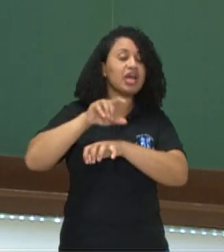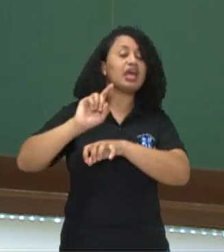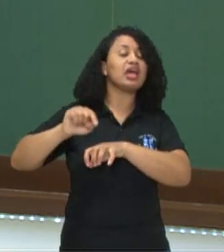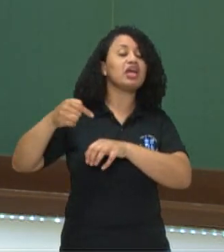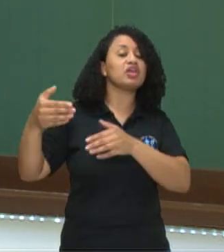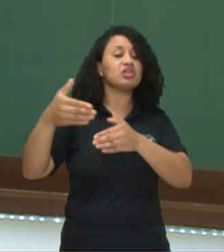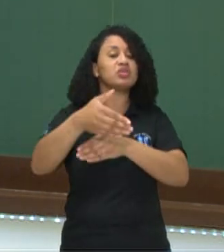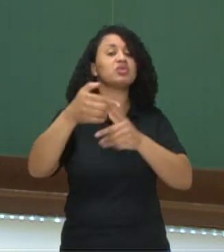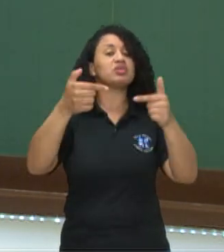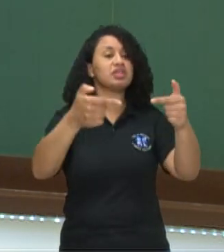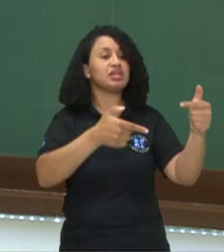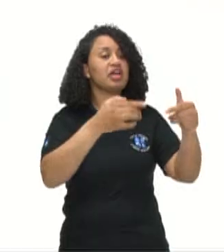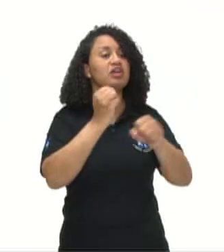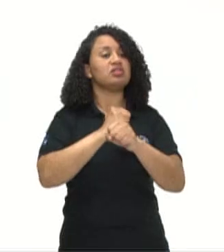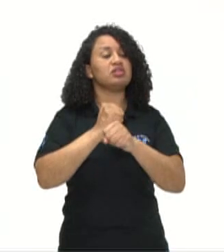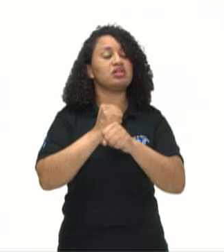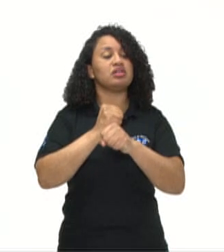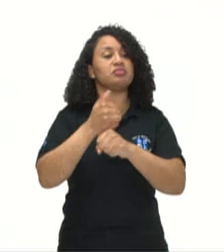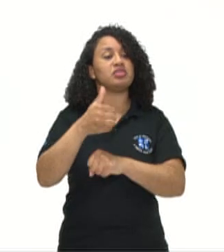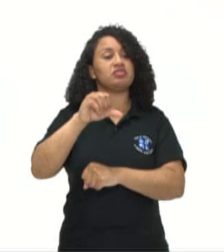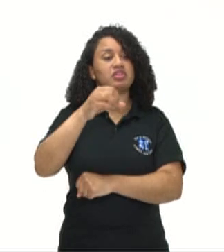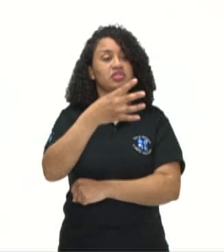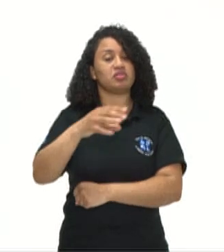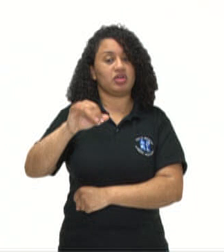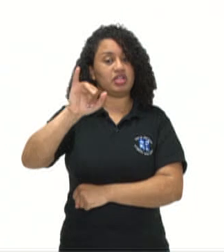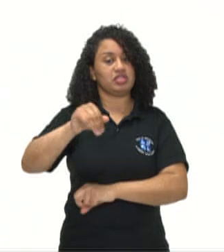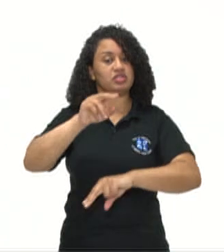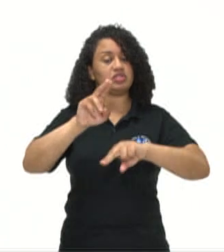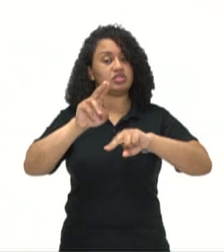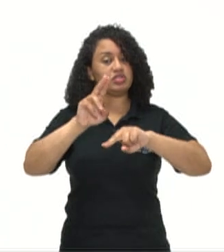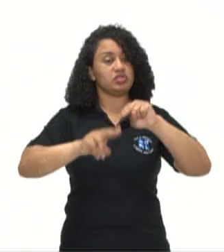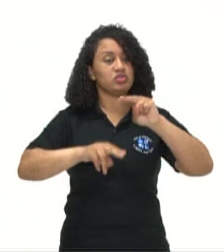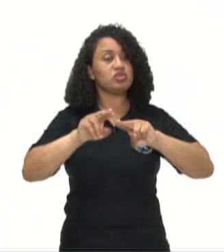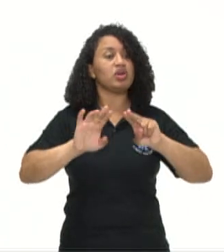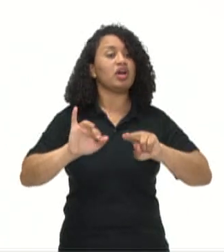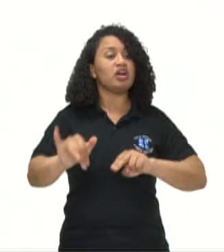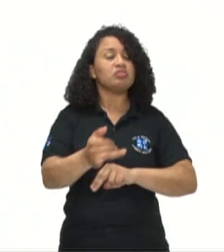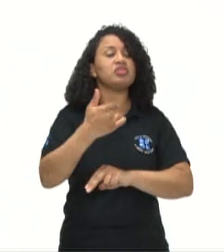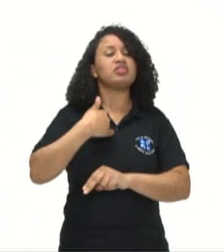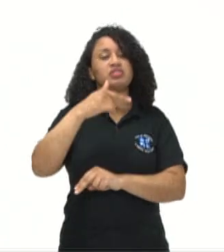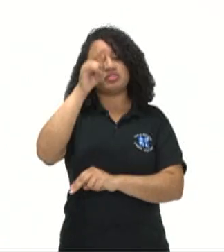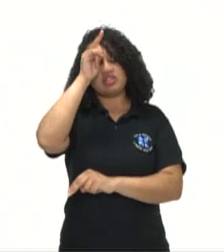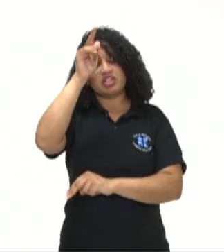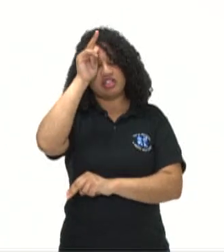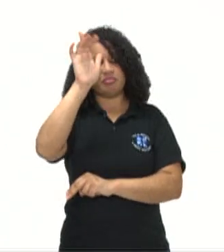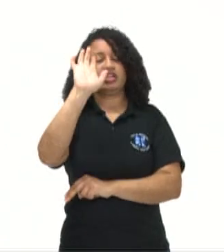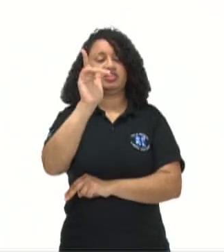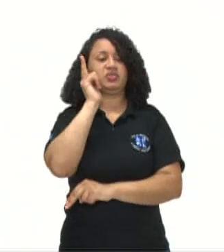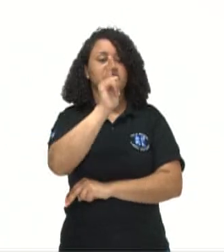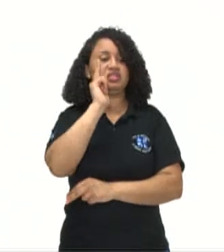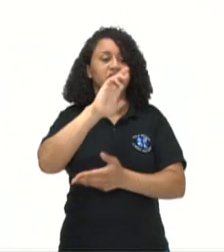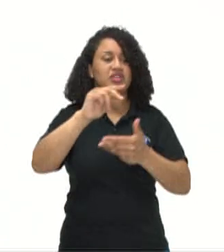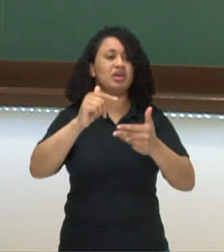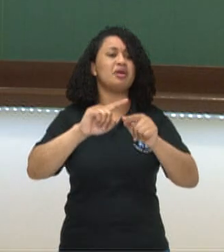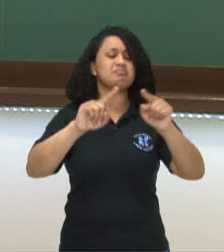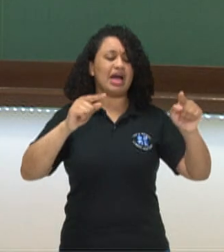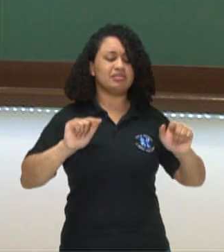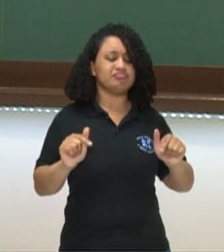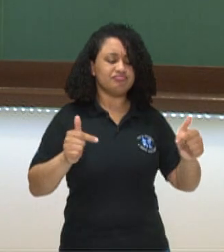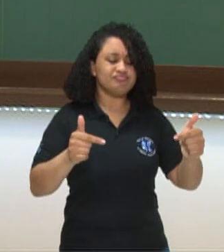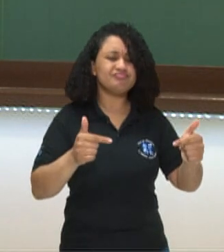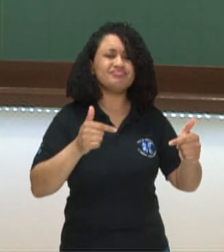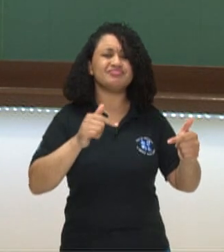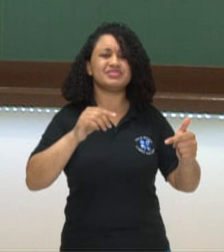guerra em 1940, em junho, aproveitando o prestígio alemão, mas teve um desempenho militar muito ruim no